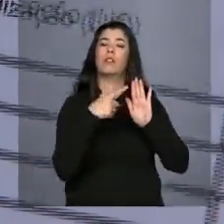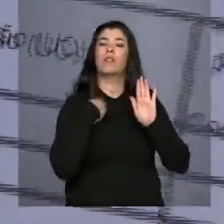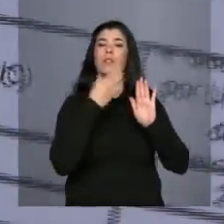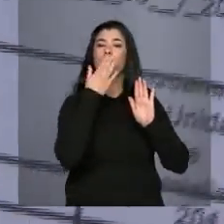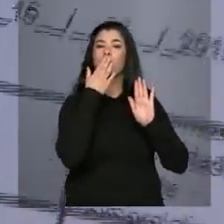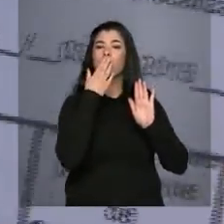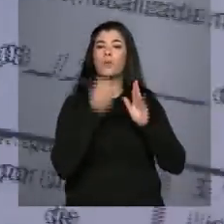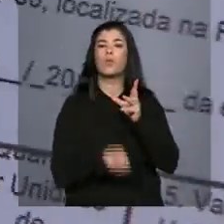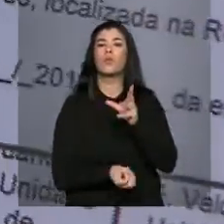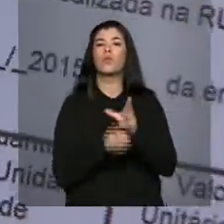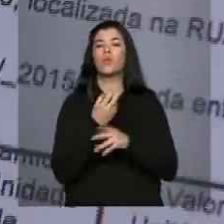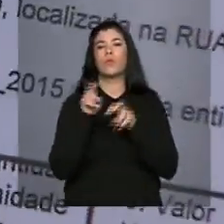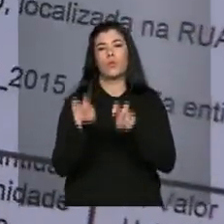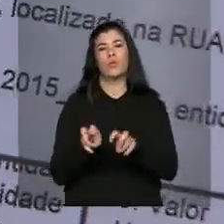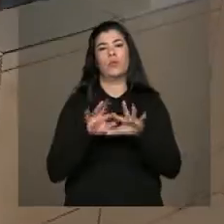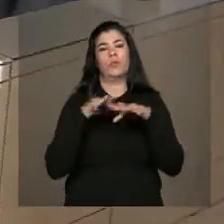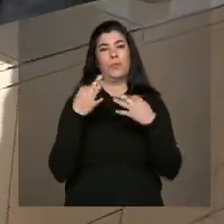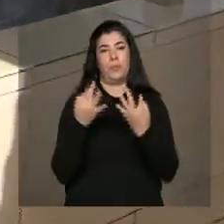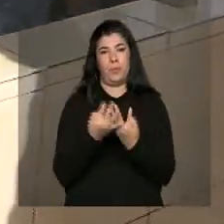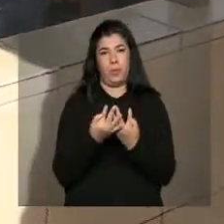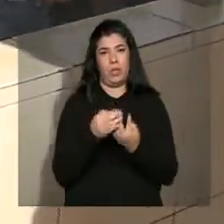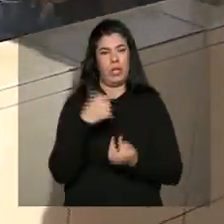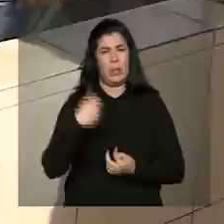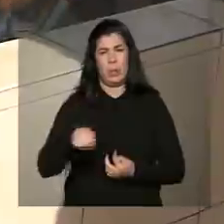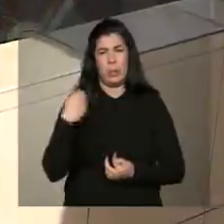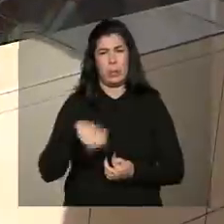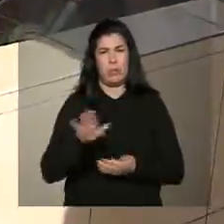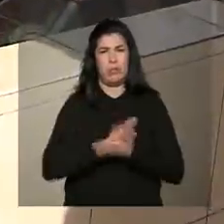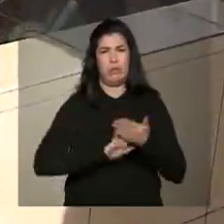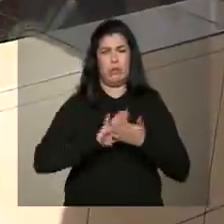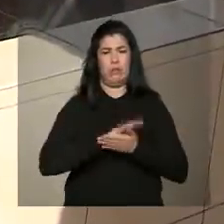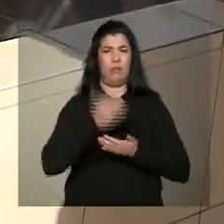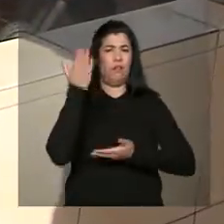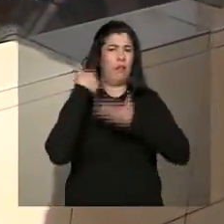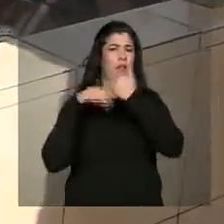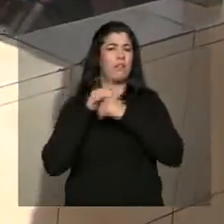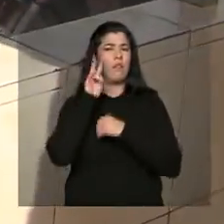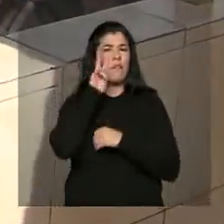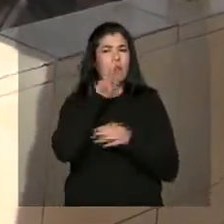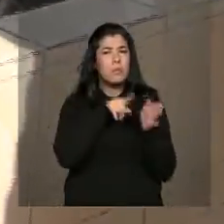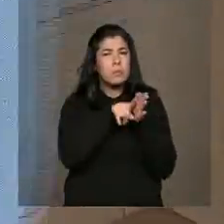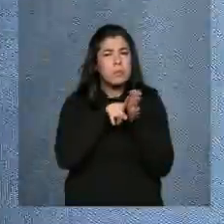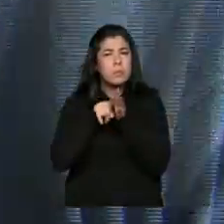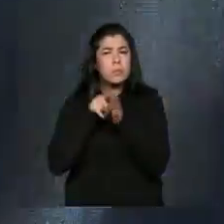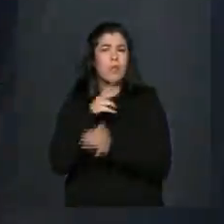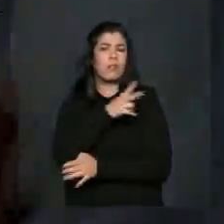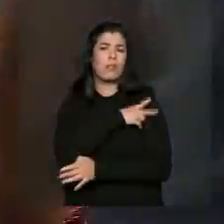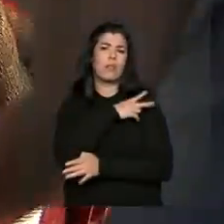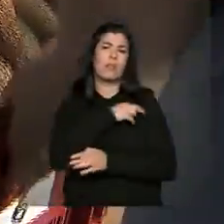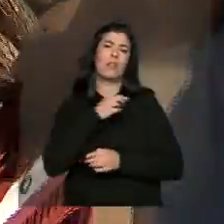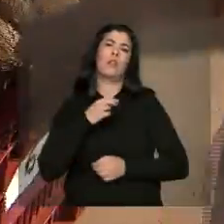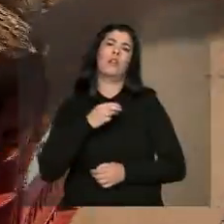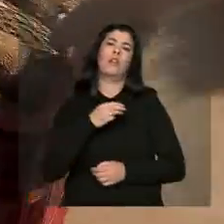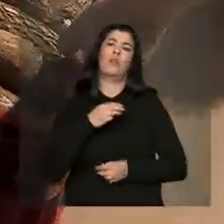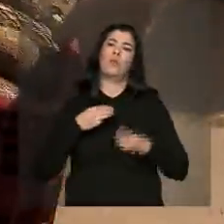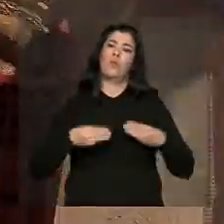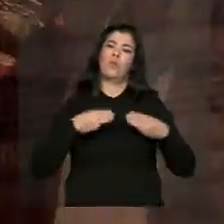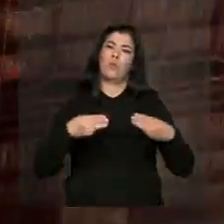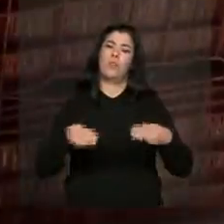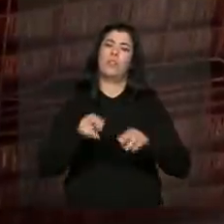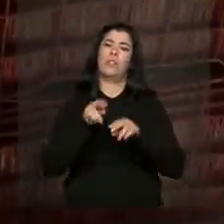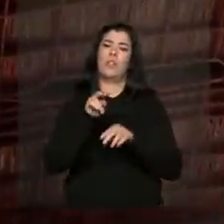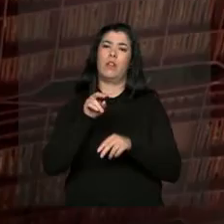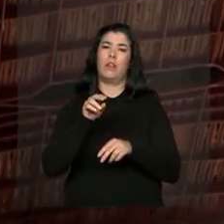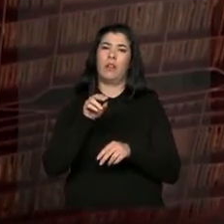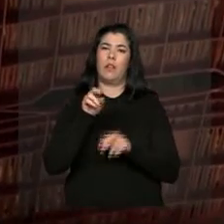de origem da agricultura familiar, sem que seja necessária a verificação por um técnico do Ministério da Agricultura.